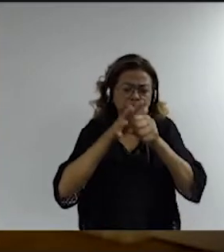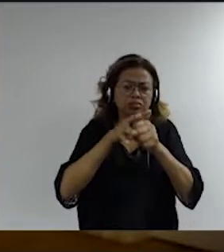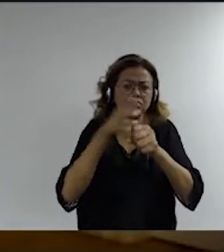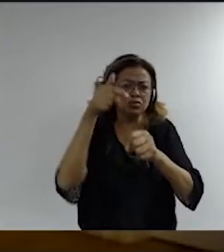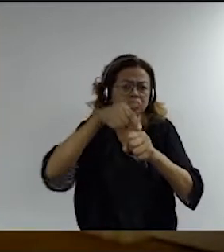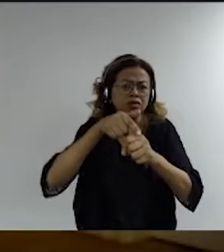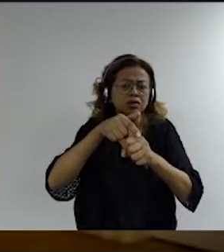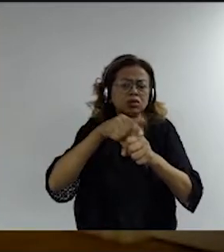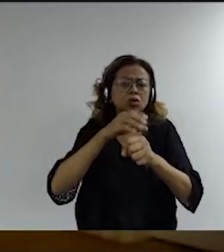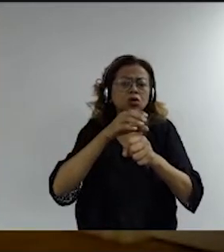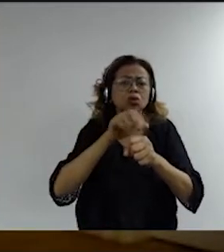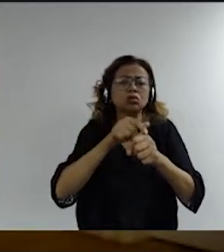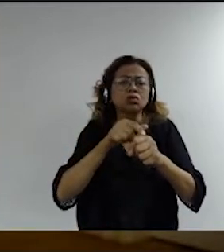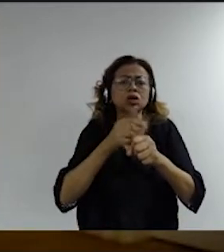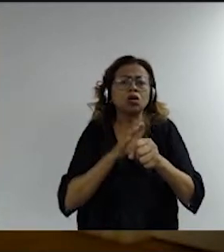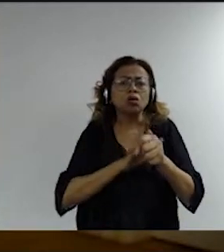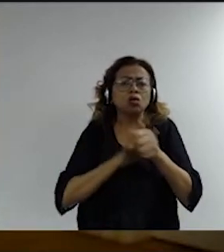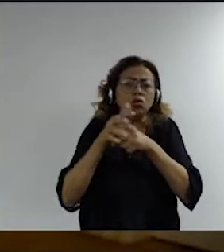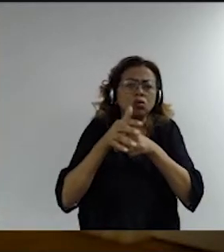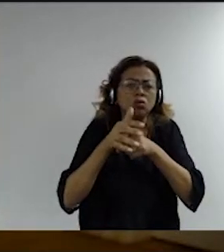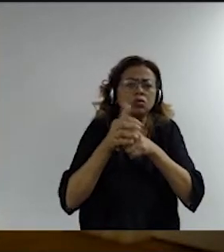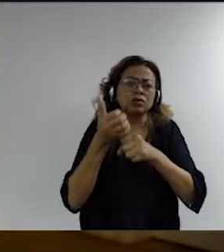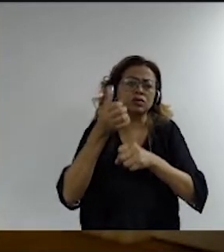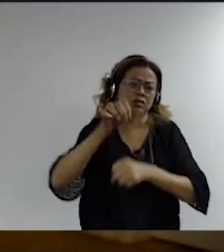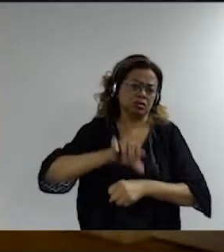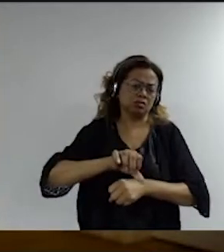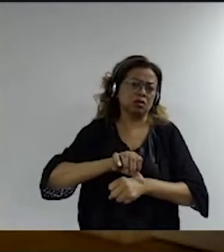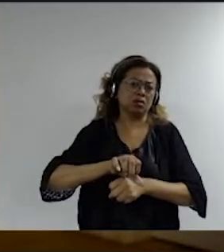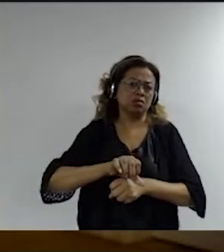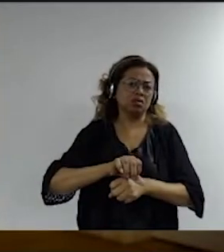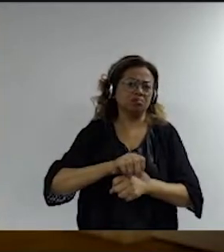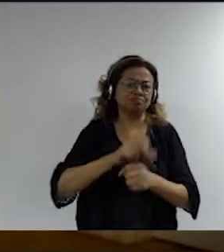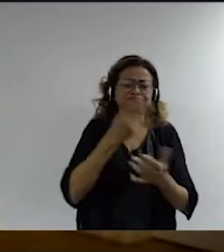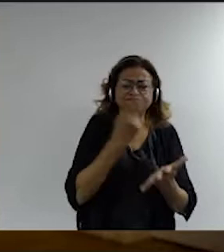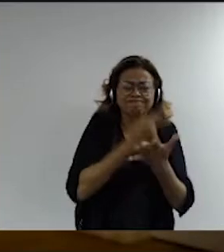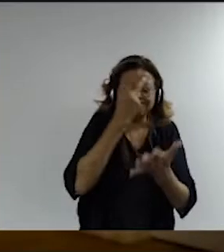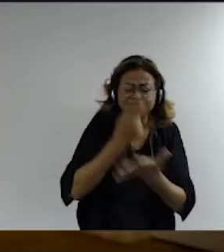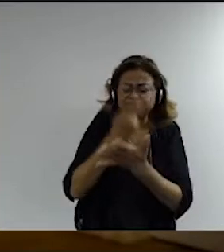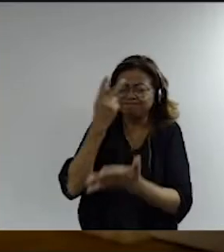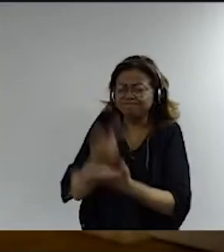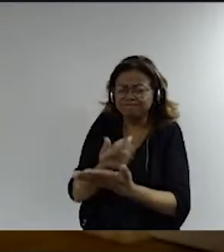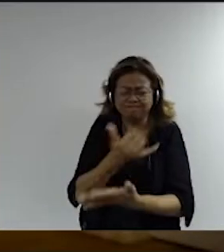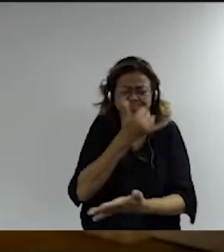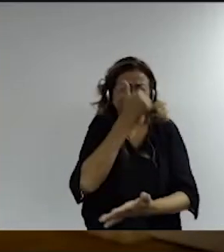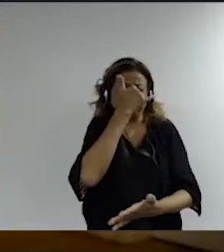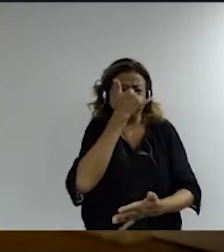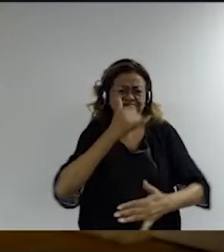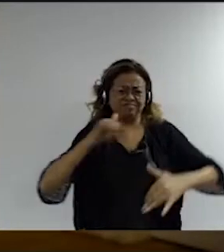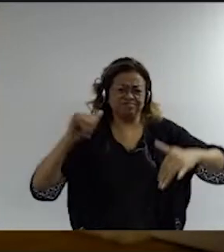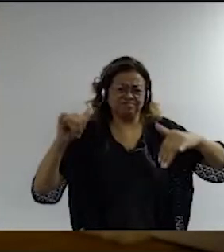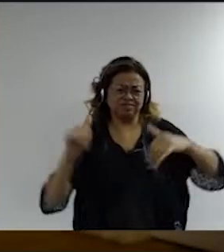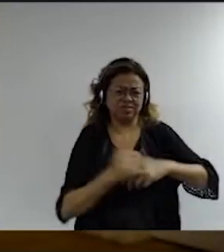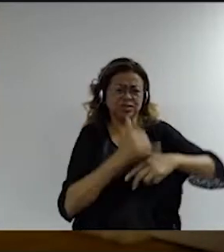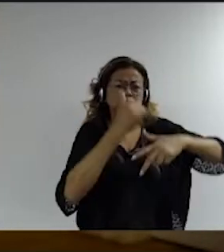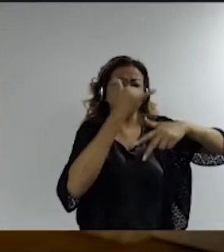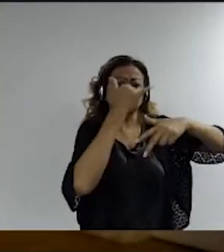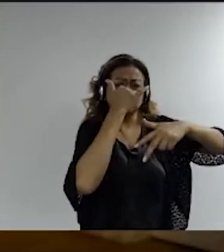o Covid-19, que está causando um estrago econômico tão grande como o de uma guerra